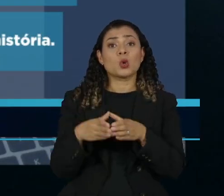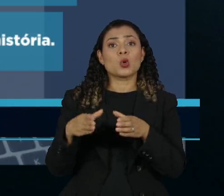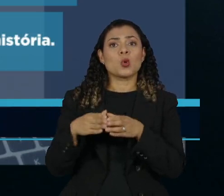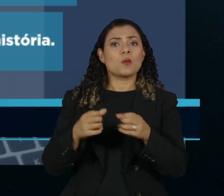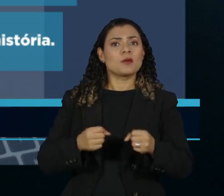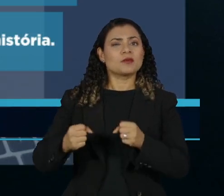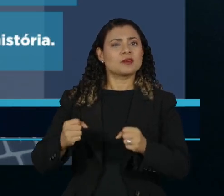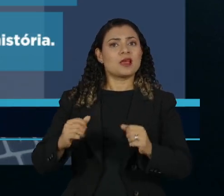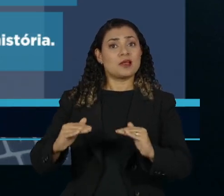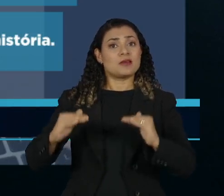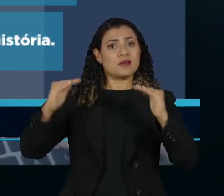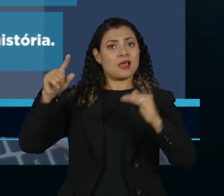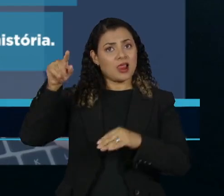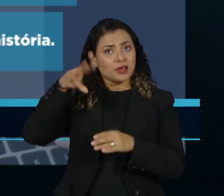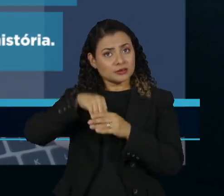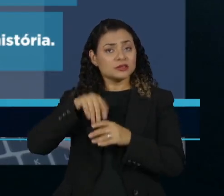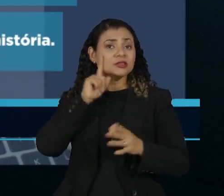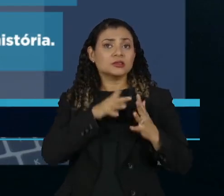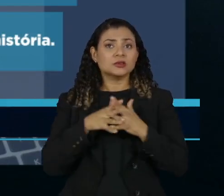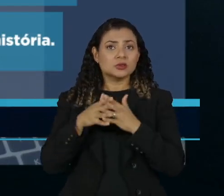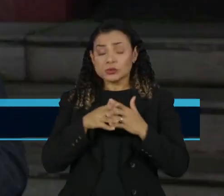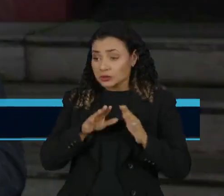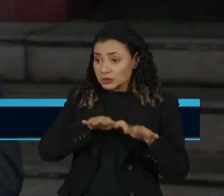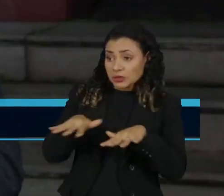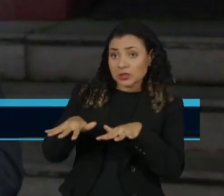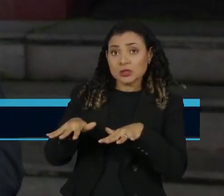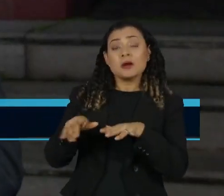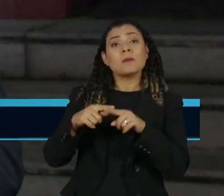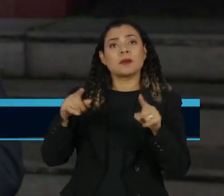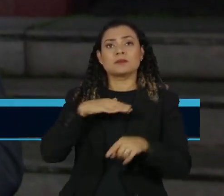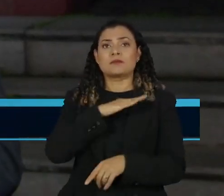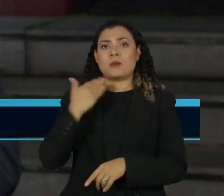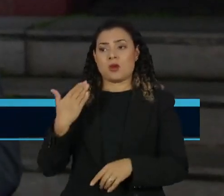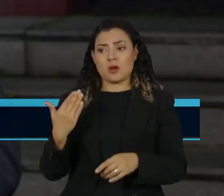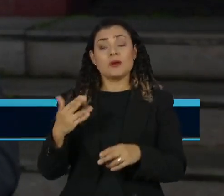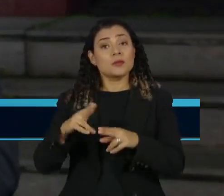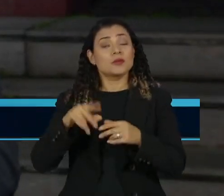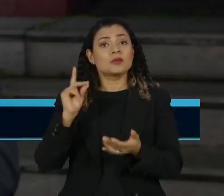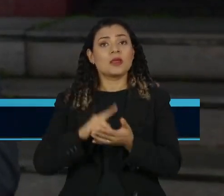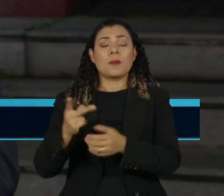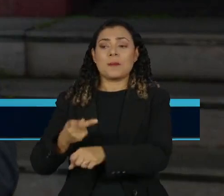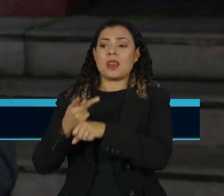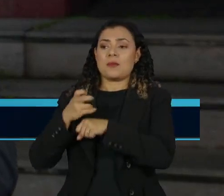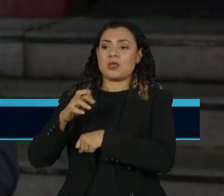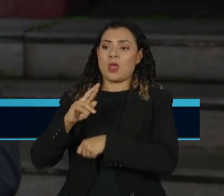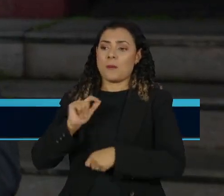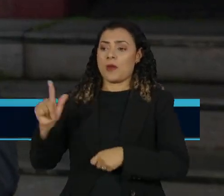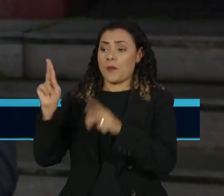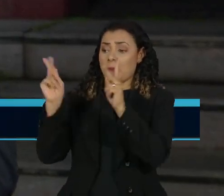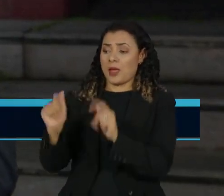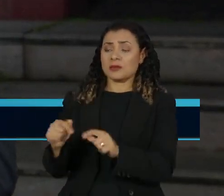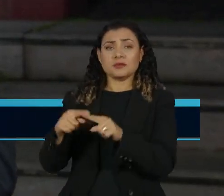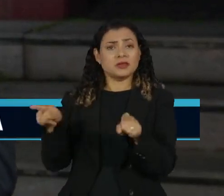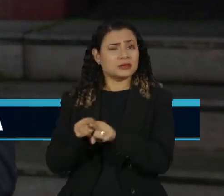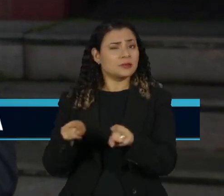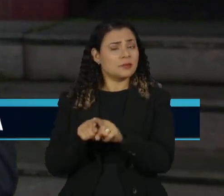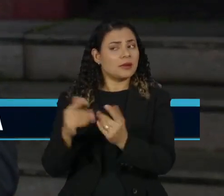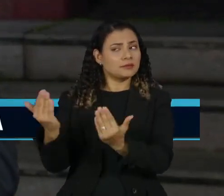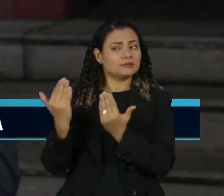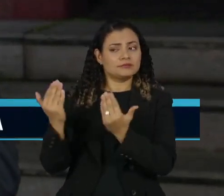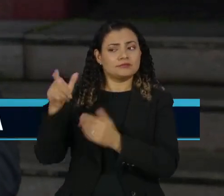dominante dos Estados Unidos finalmente morre. Ganhador do Prêmio Nobel da Paz e, ao mesmo tempo, considerado